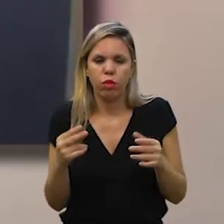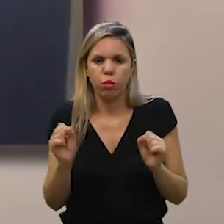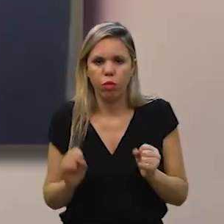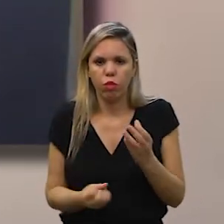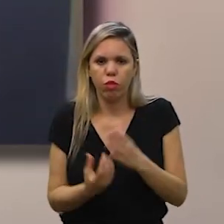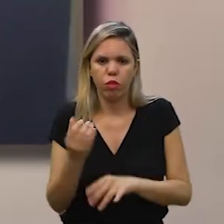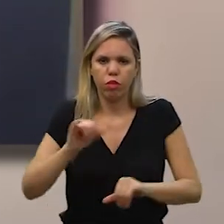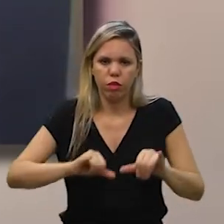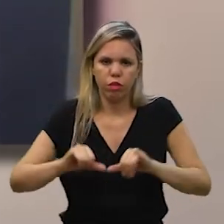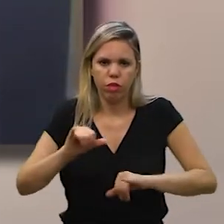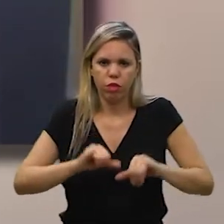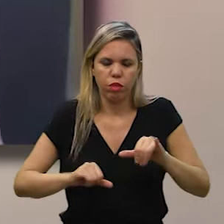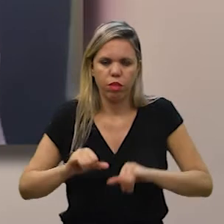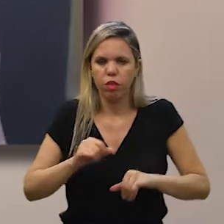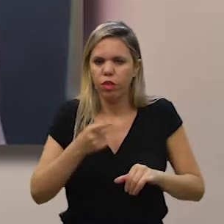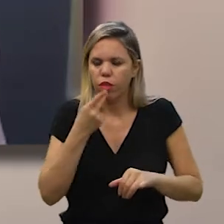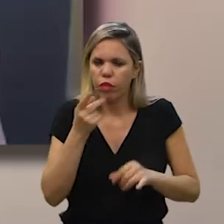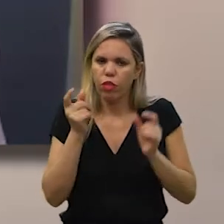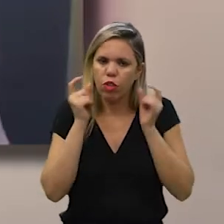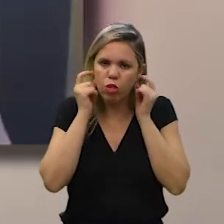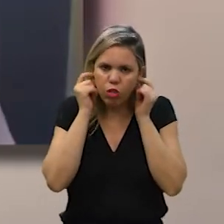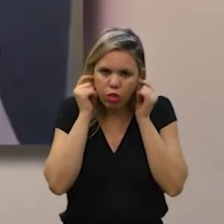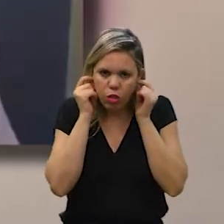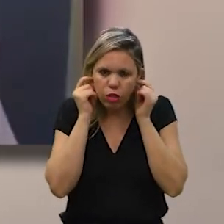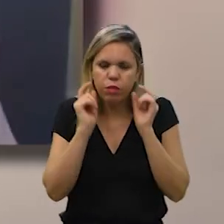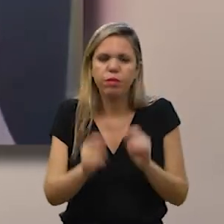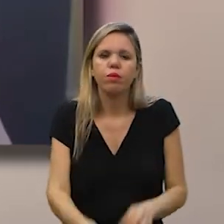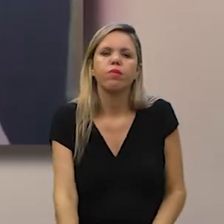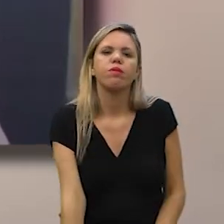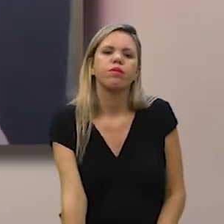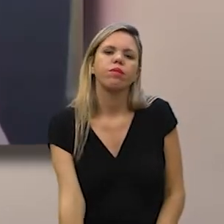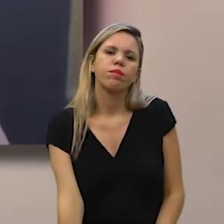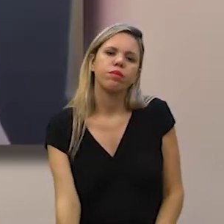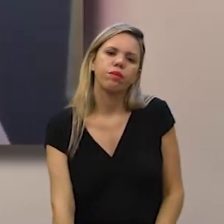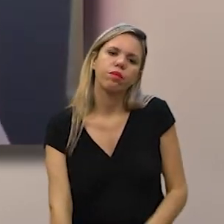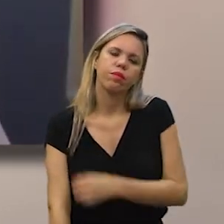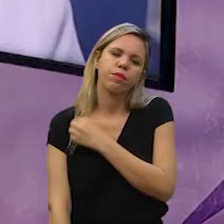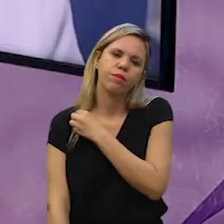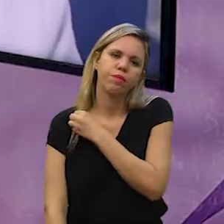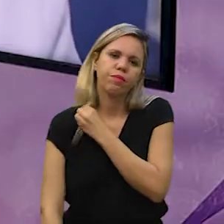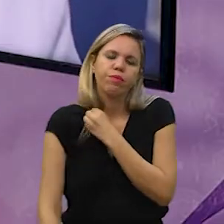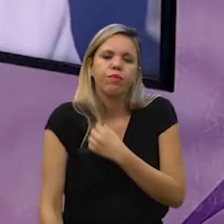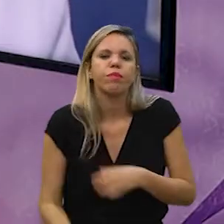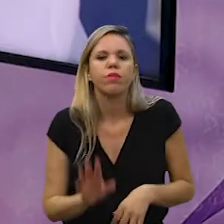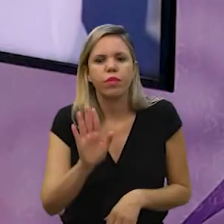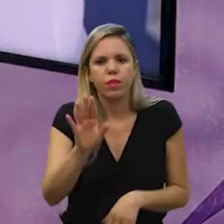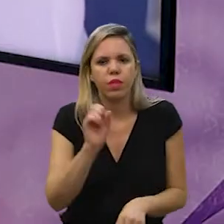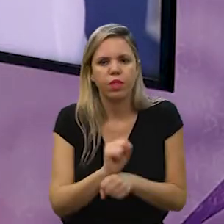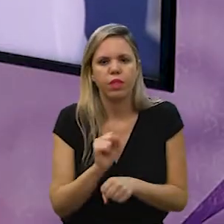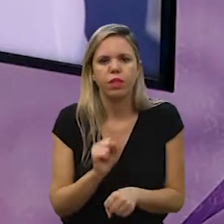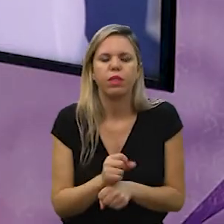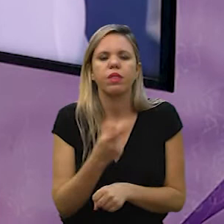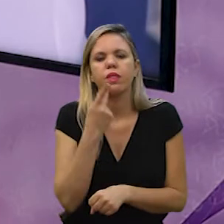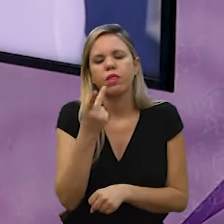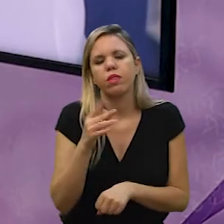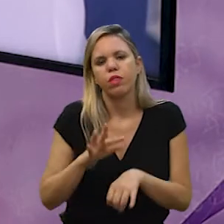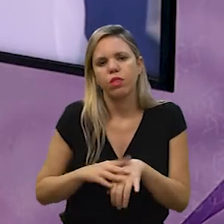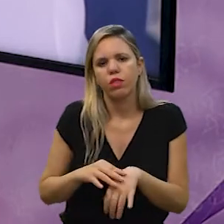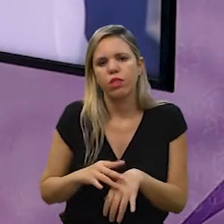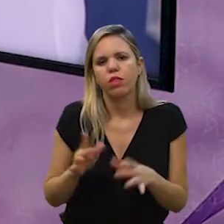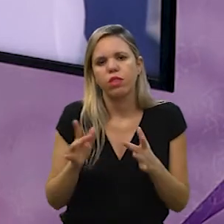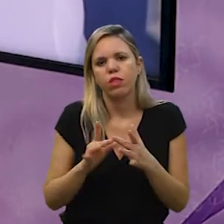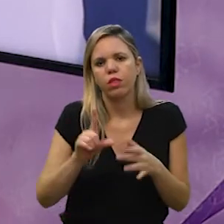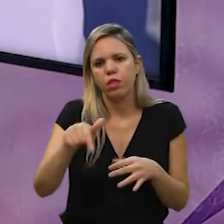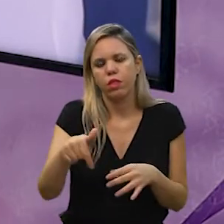coisa que pode dar alergia. No caso, a gente está falando do brinquinho de bijuteria. Doutor, segura aí que a gente vai falar da dermatite